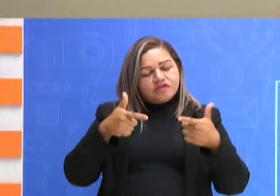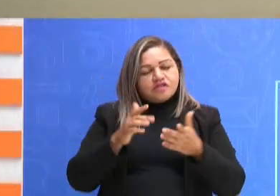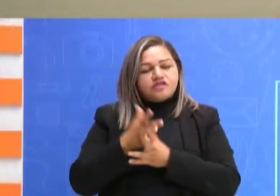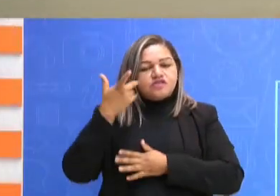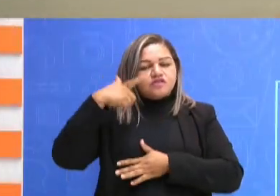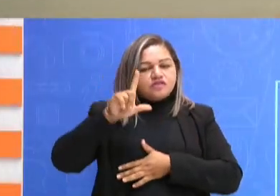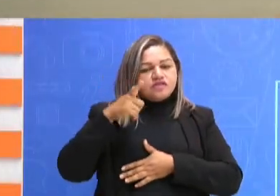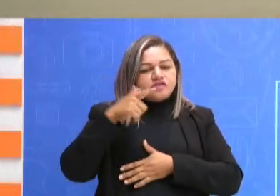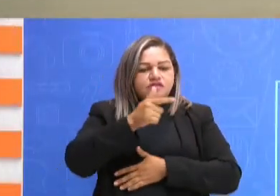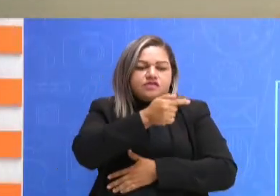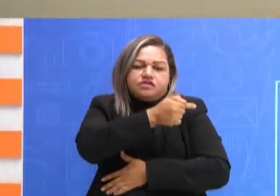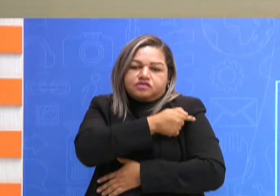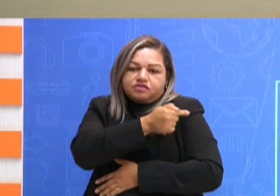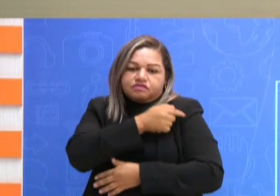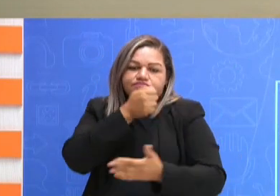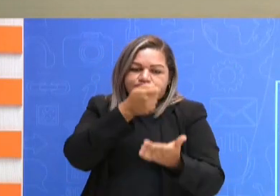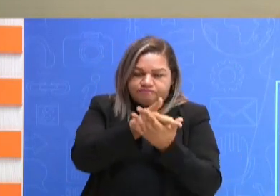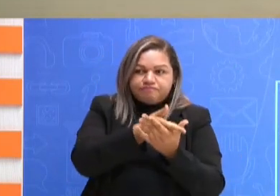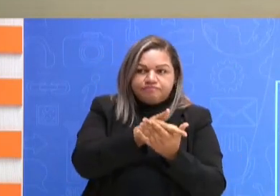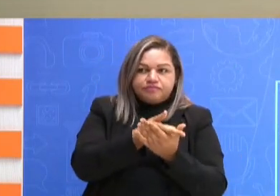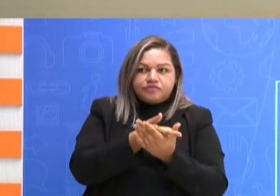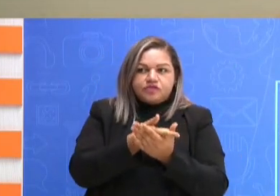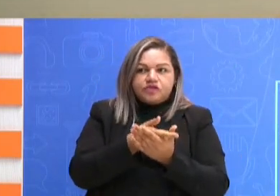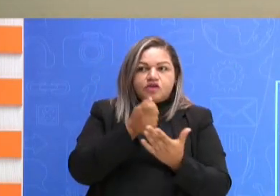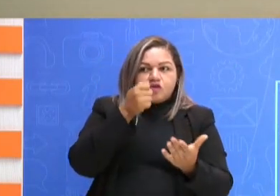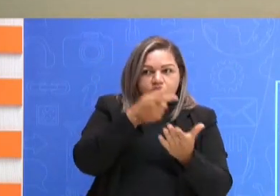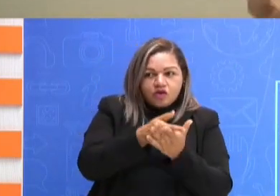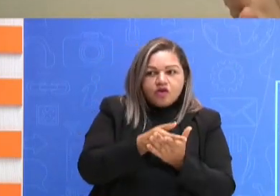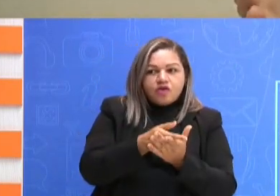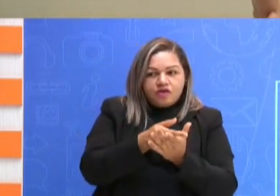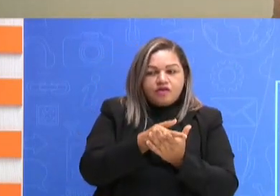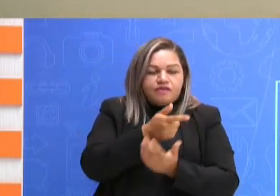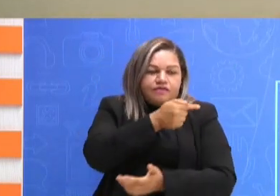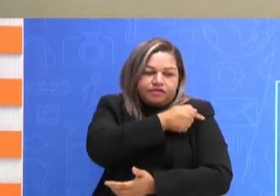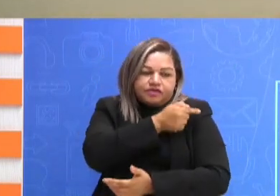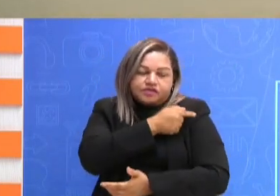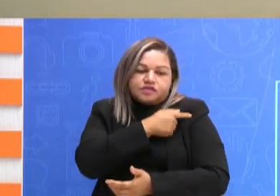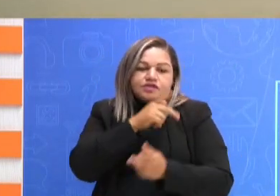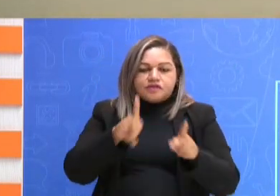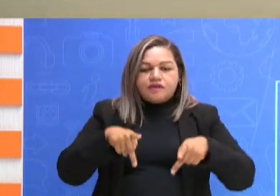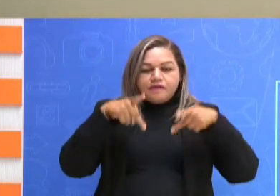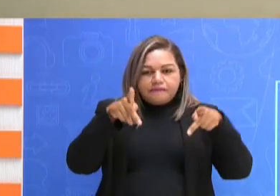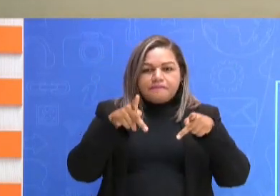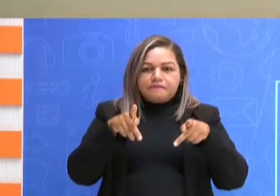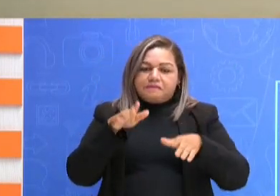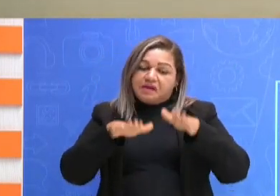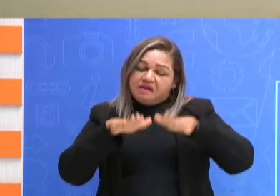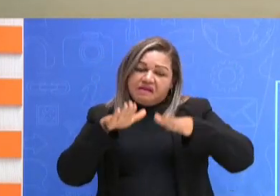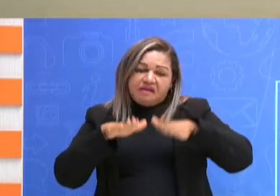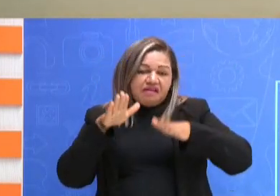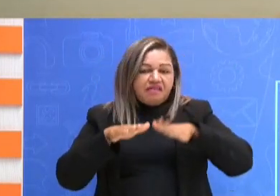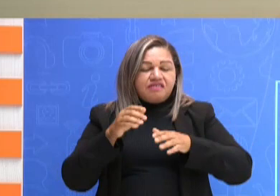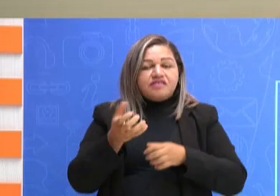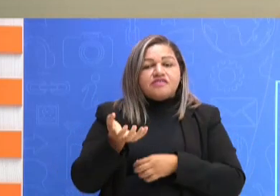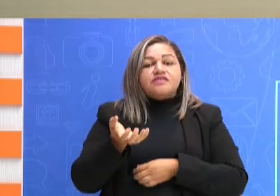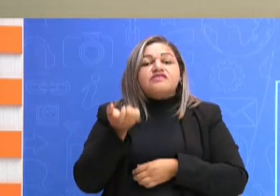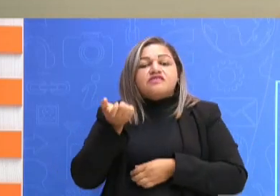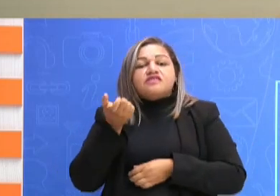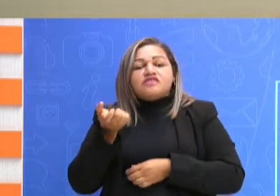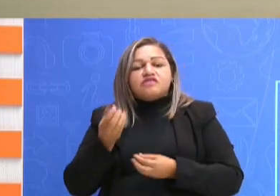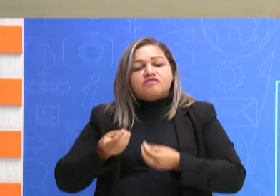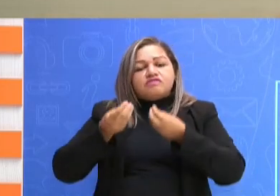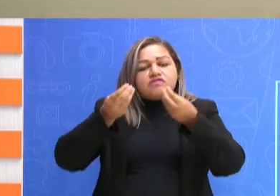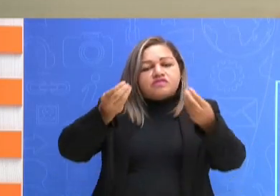eu conseguir vacinas para comprar, nós vamos comprar vacina e vamos vacinar todo o nosso povo. Mas depende de quem vai oferecer a